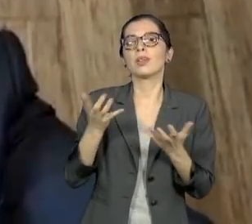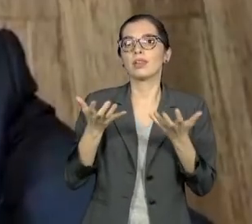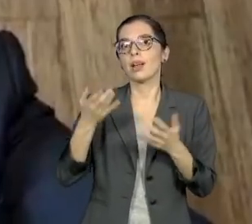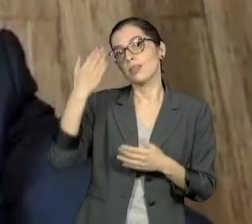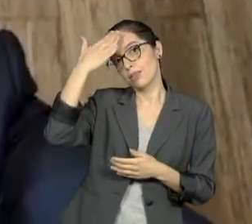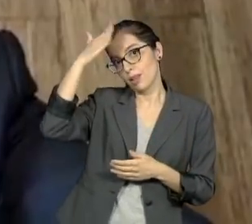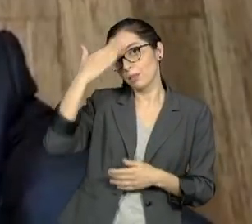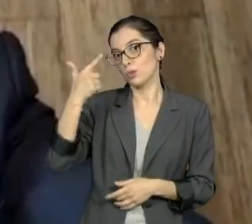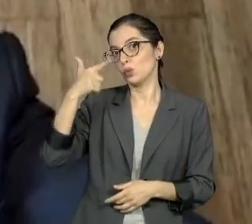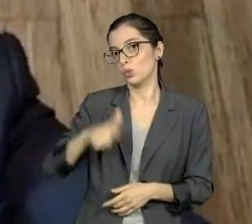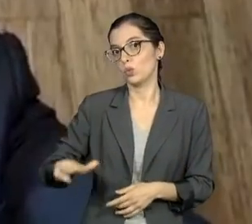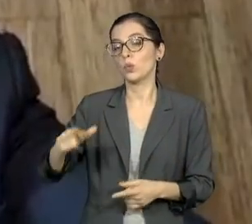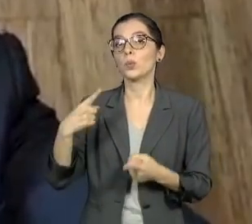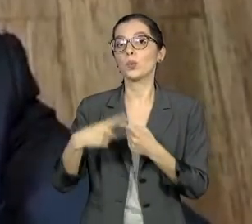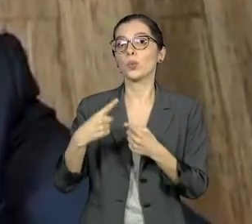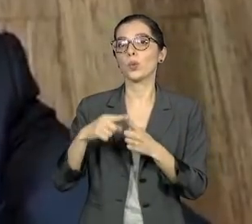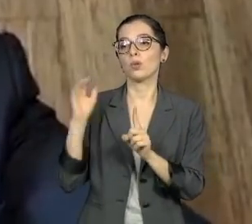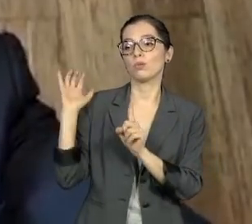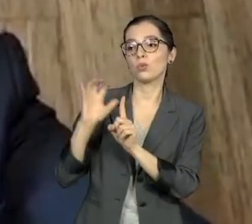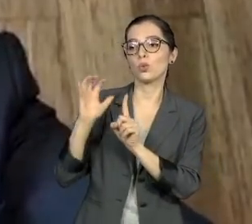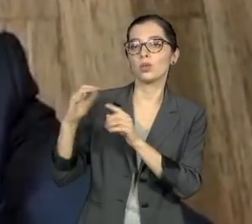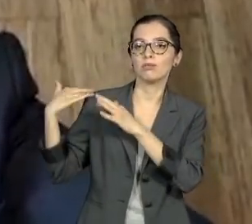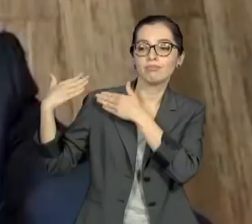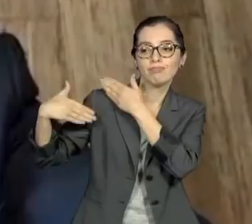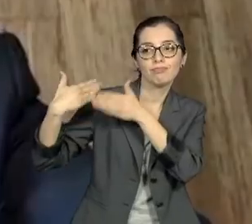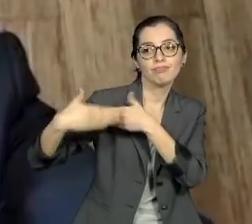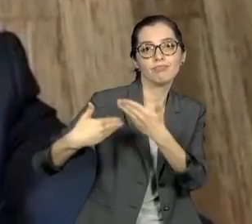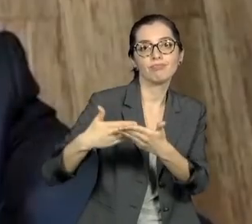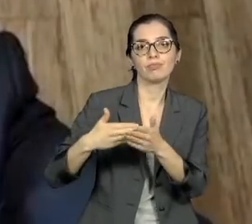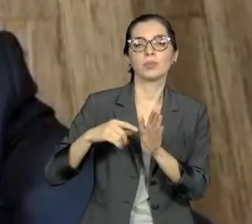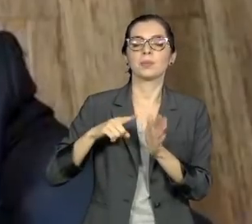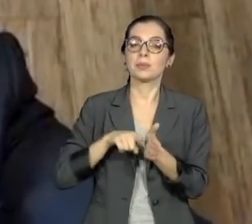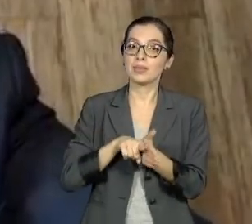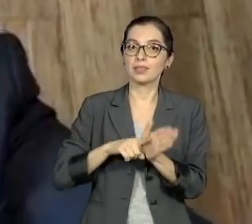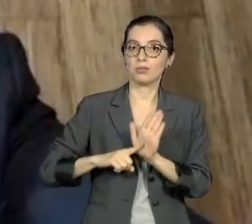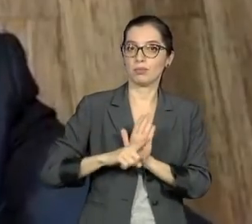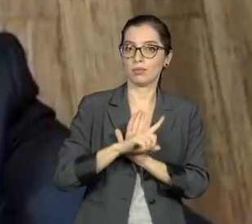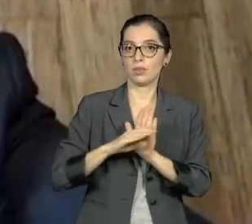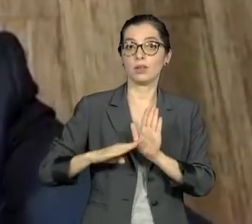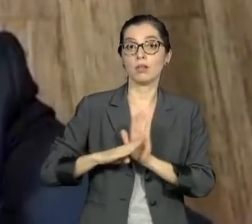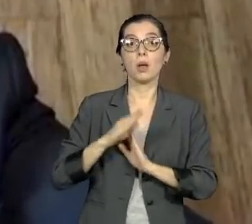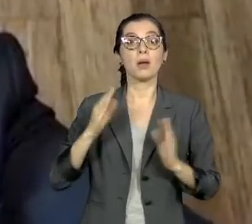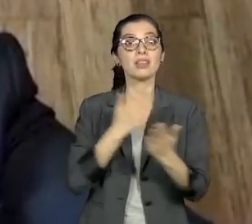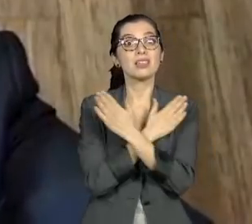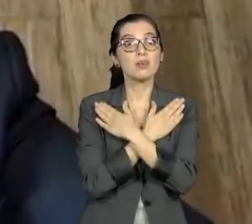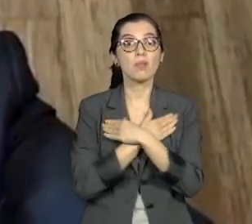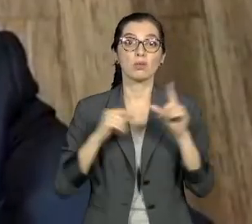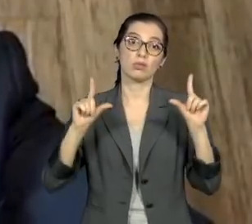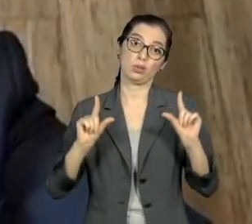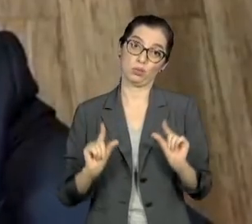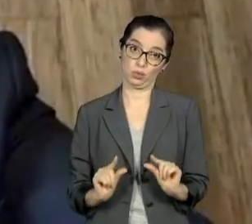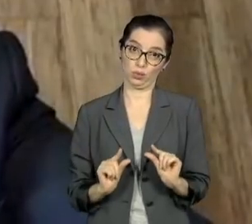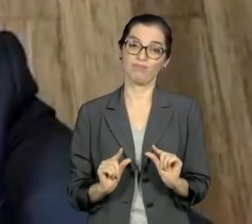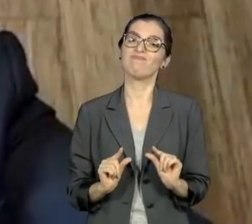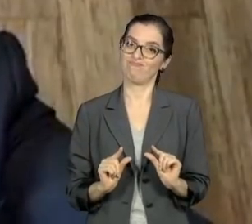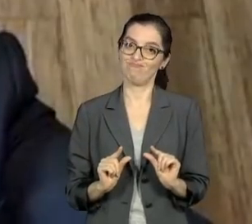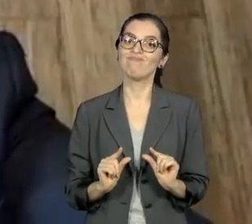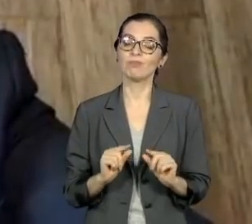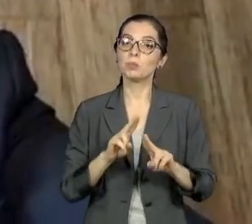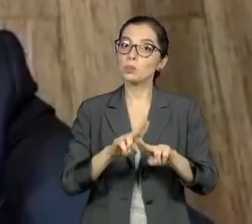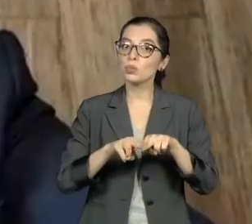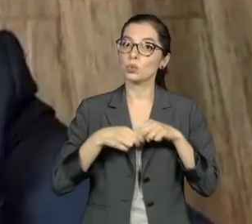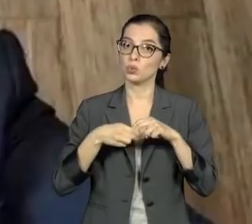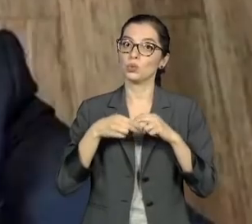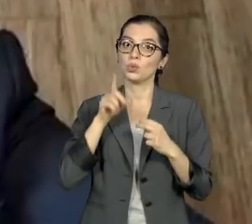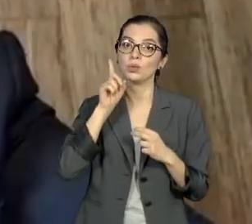contexto de economia crescendo e desemprego em baixa, que era um dos principais fatores para a reeleição presidencial nos Estados Unidos, a